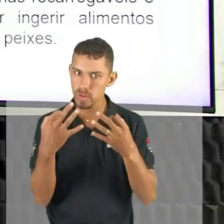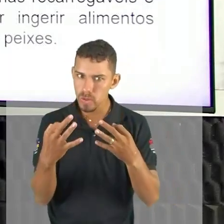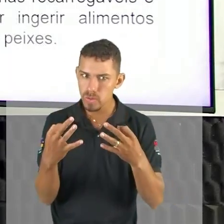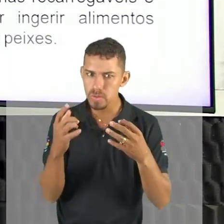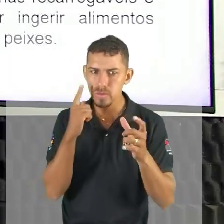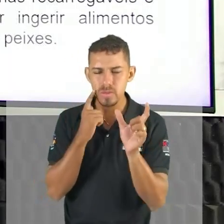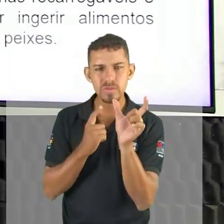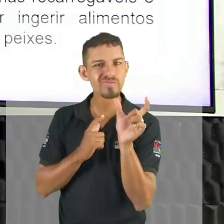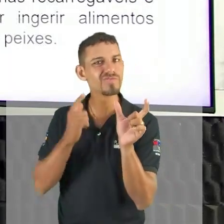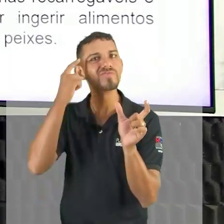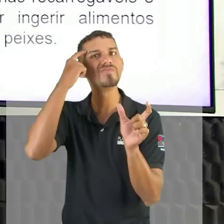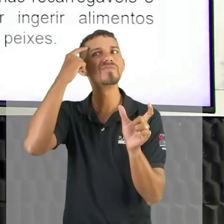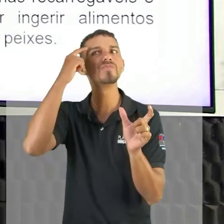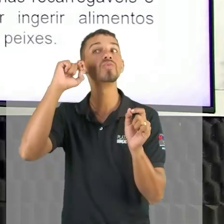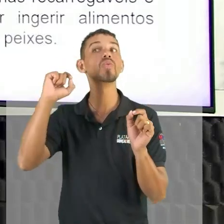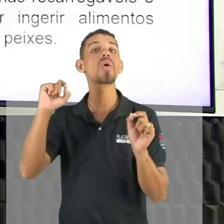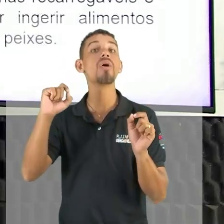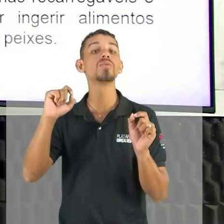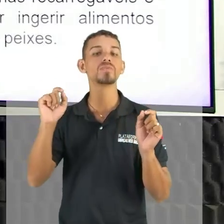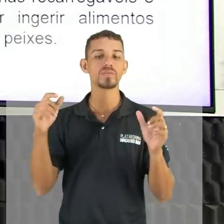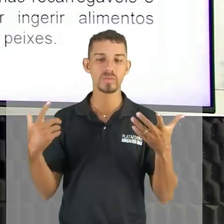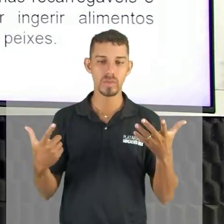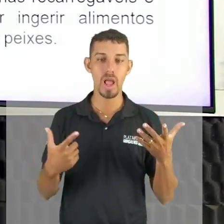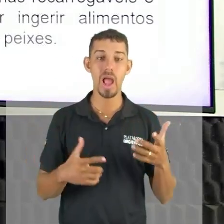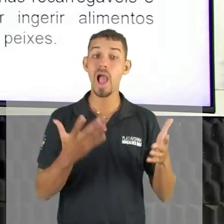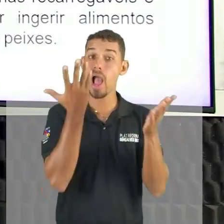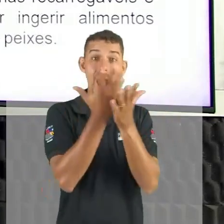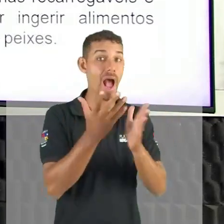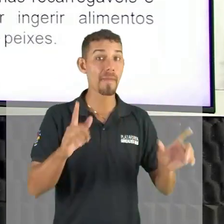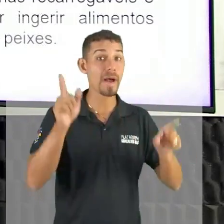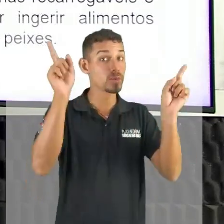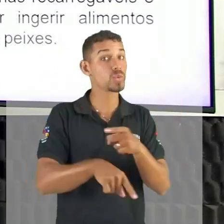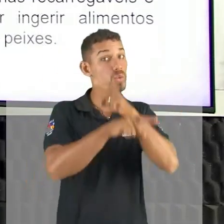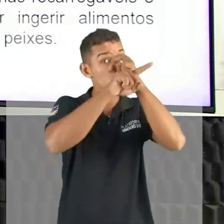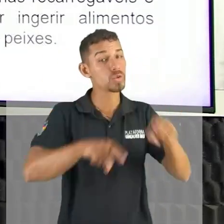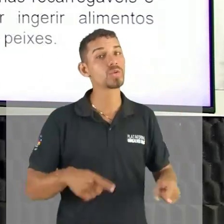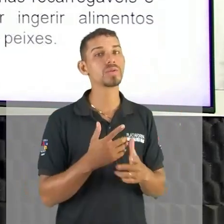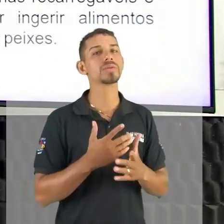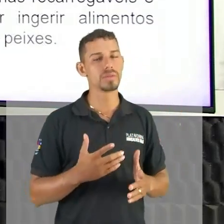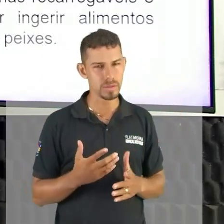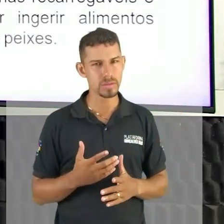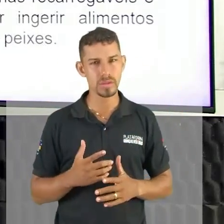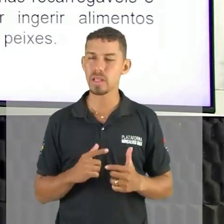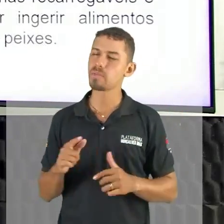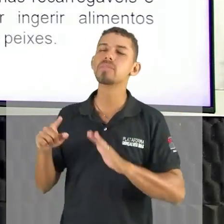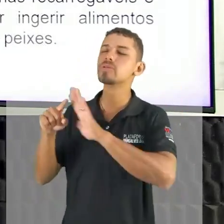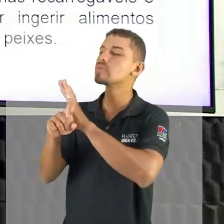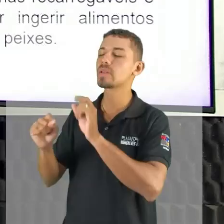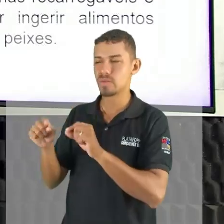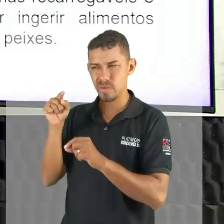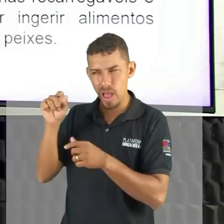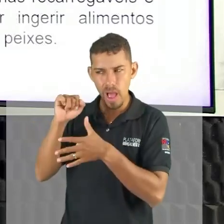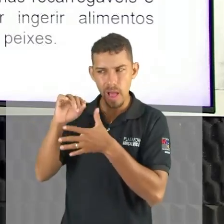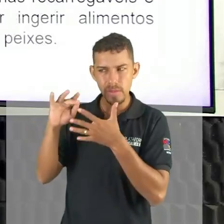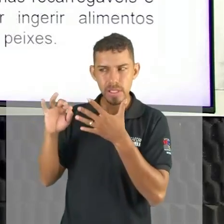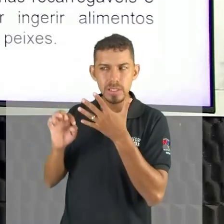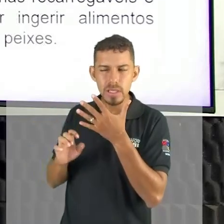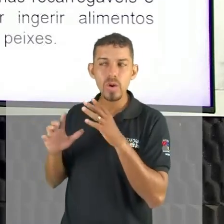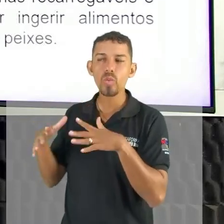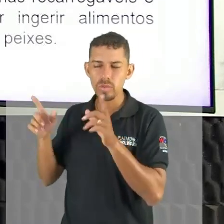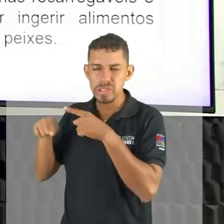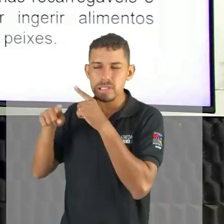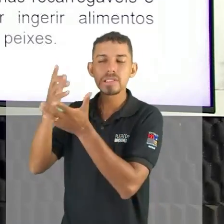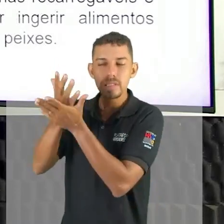uma questão em mente. Qual é a questão? Isso vai acabar definitivamente com o problema? Tá? Qual é o que mais se aproxima